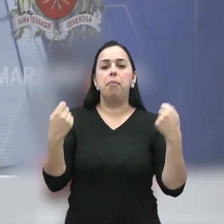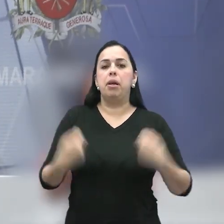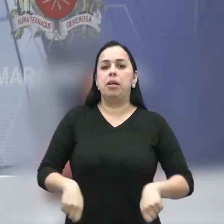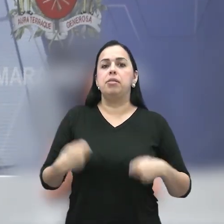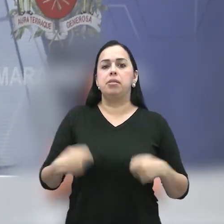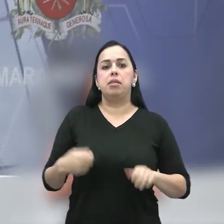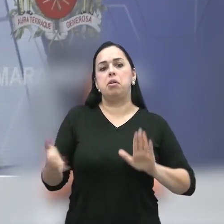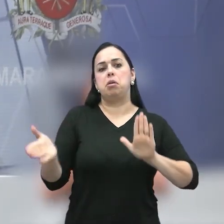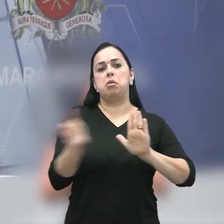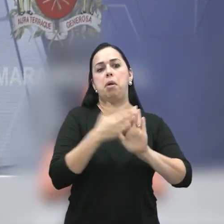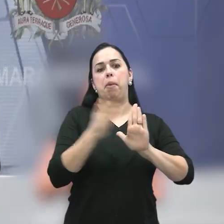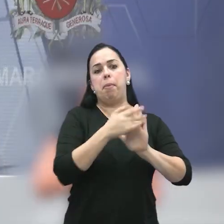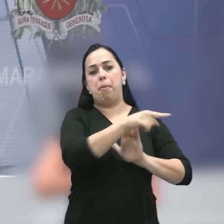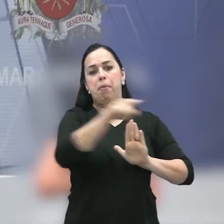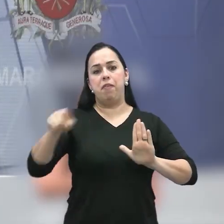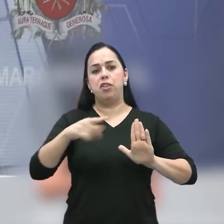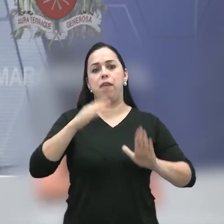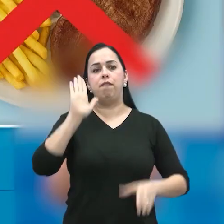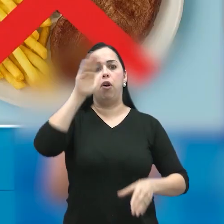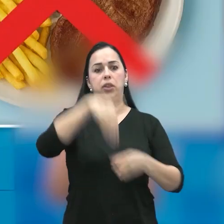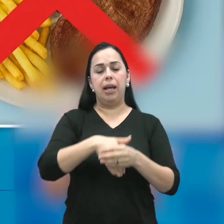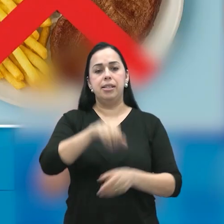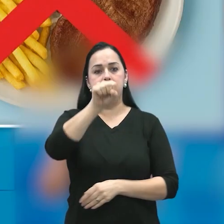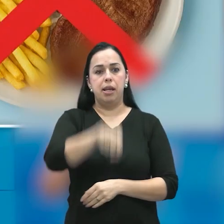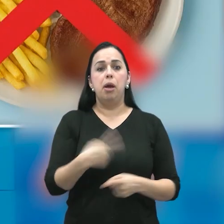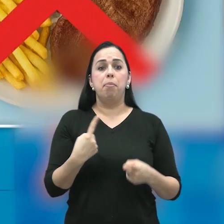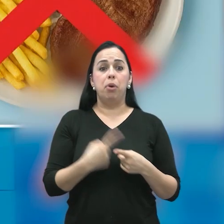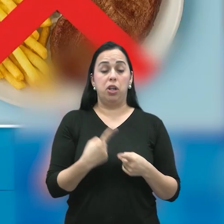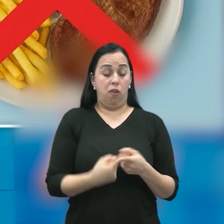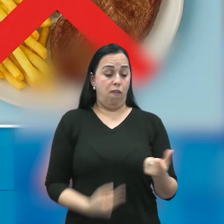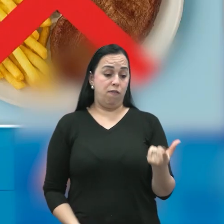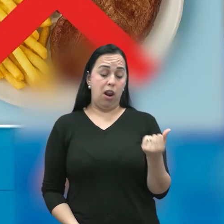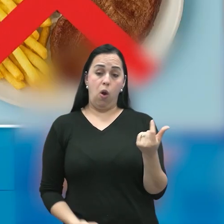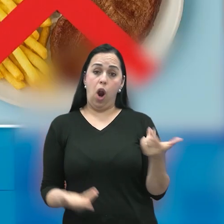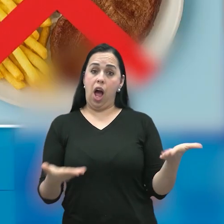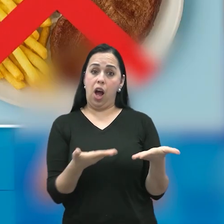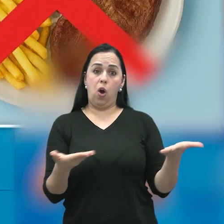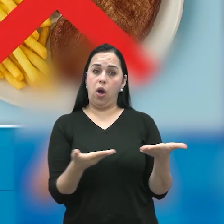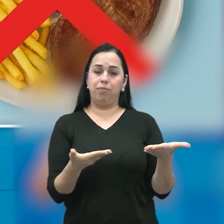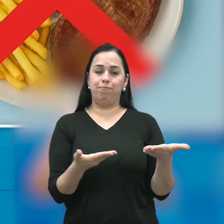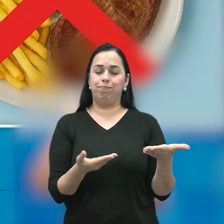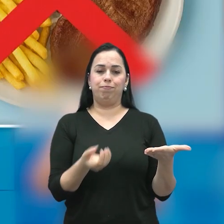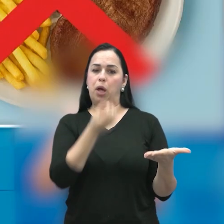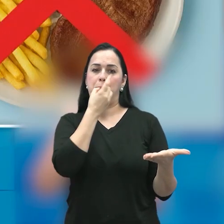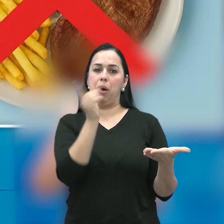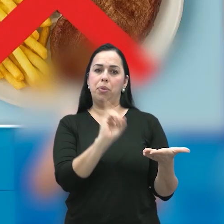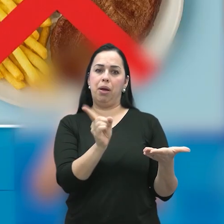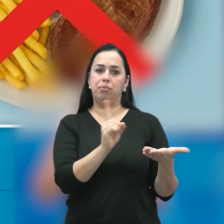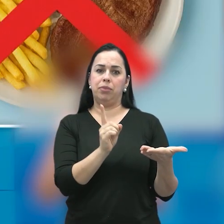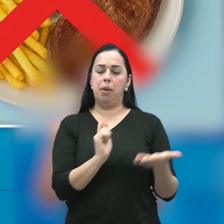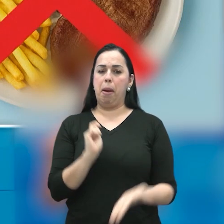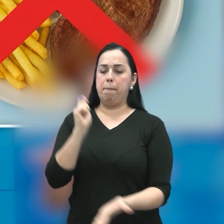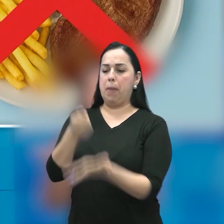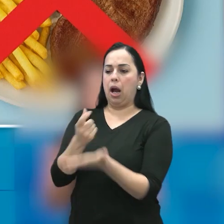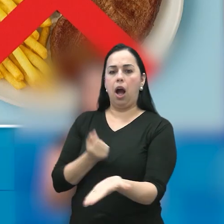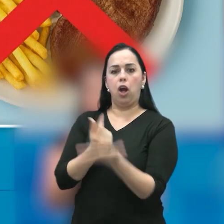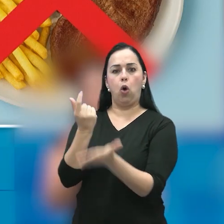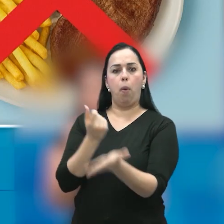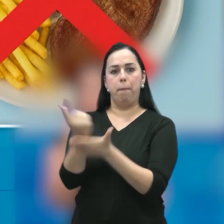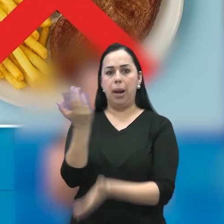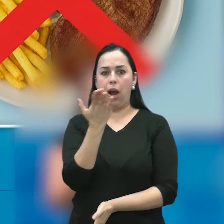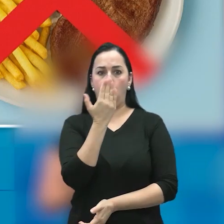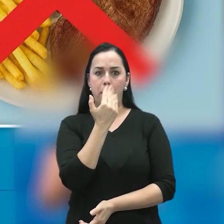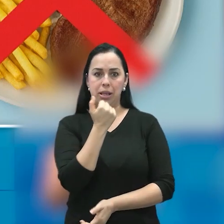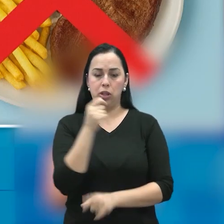assunto deveria ser pauta do Executivo, uma vez que o atual valor do vale não seria suficiente para custear